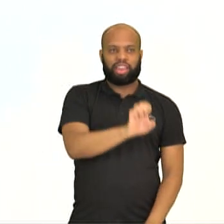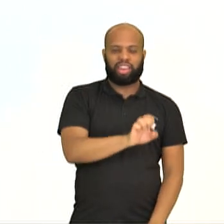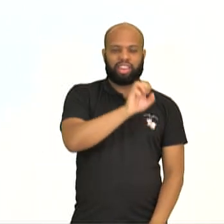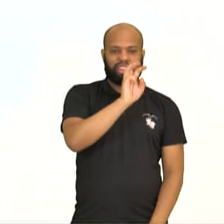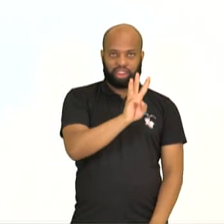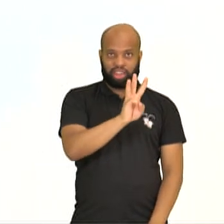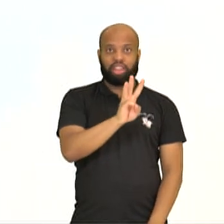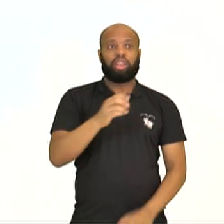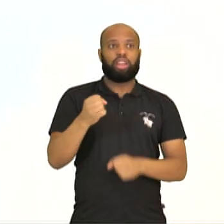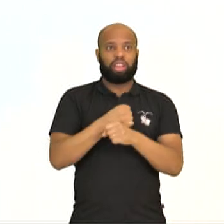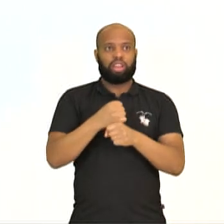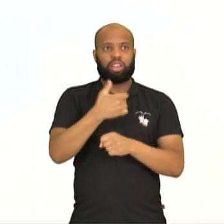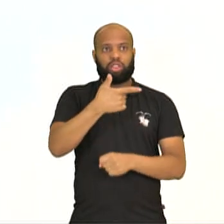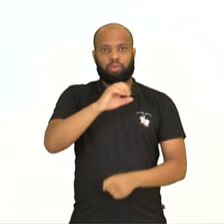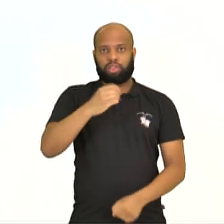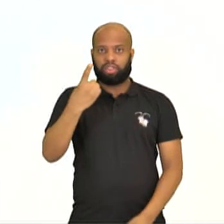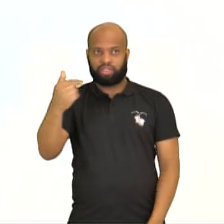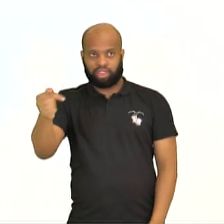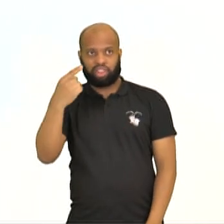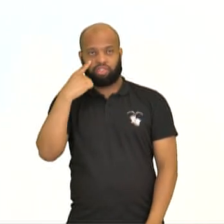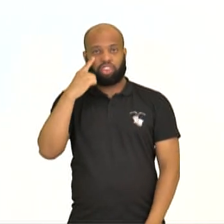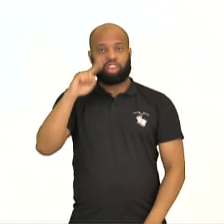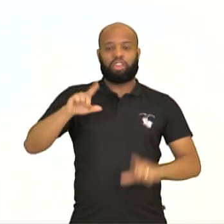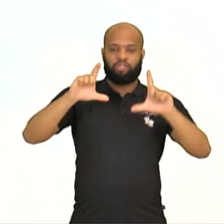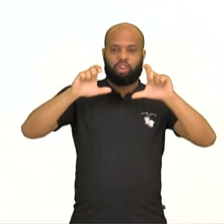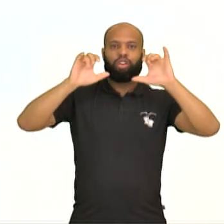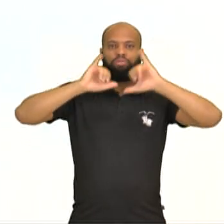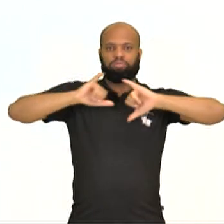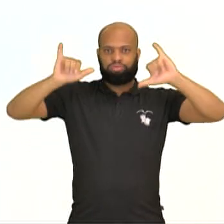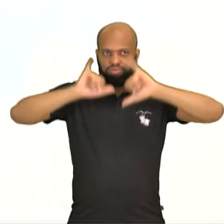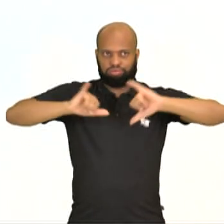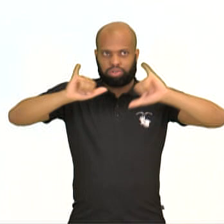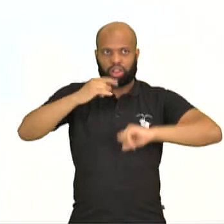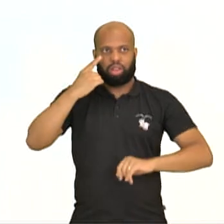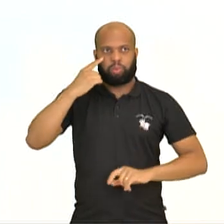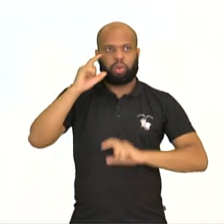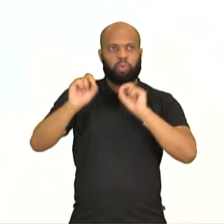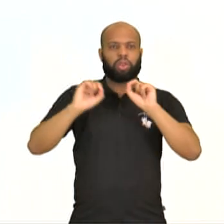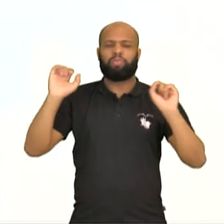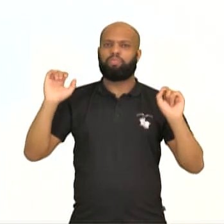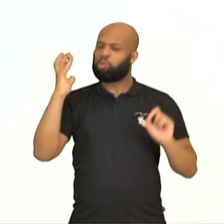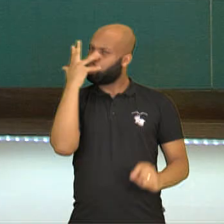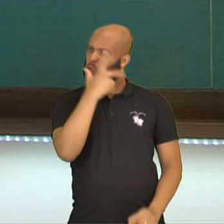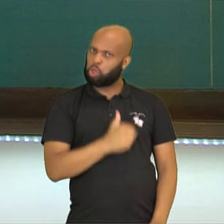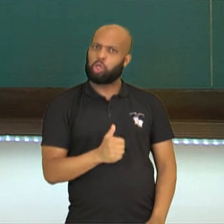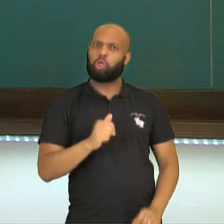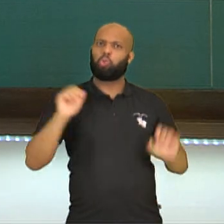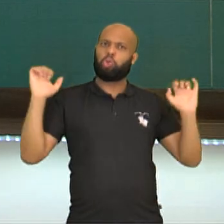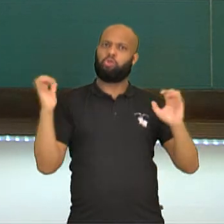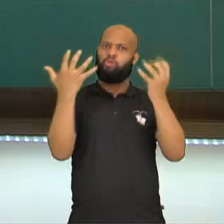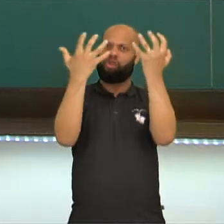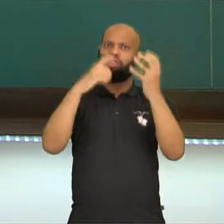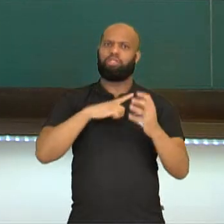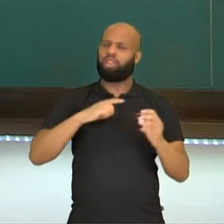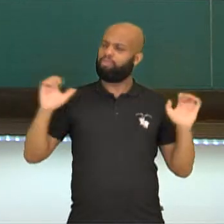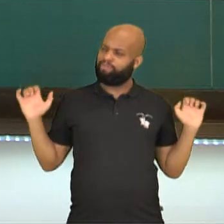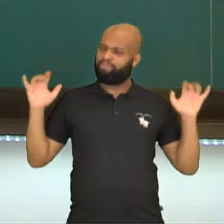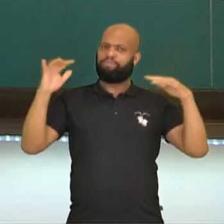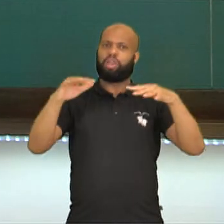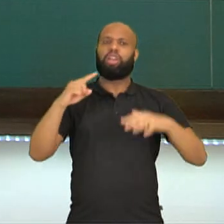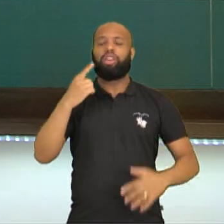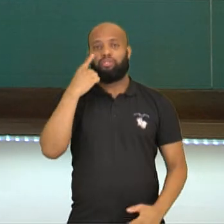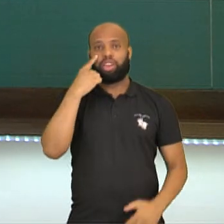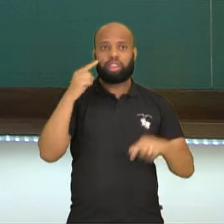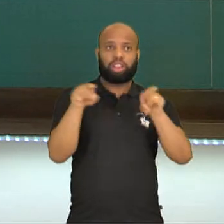é uma foto de divulgação. Observem que evento bonito, né? Reunindo pessoas, né? Olha o